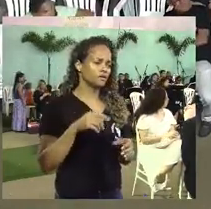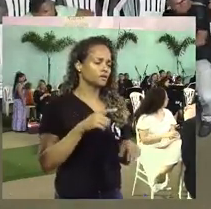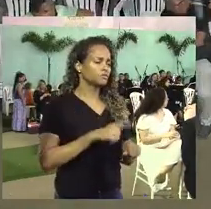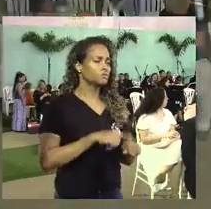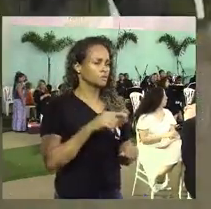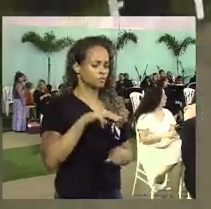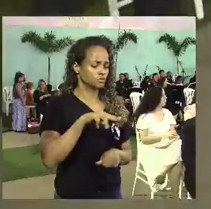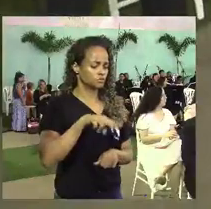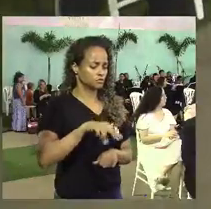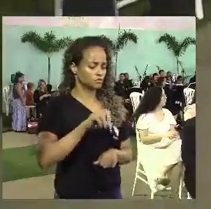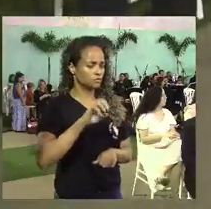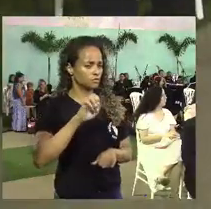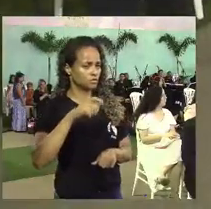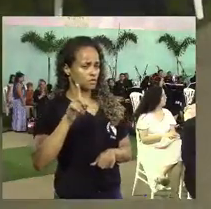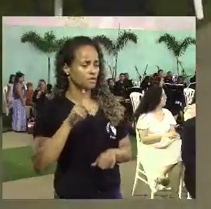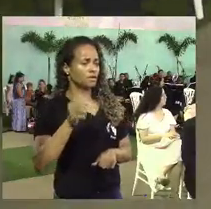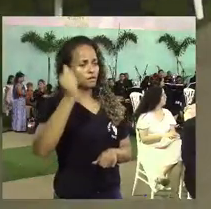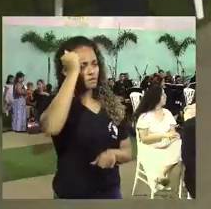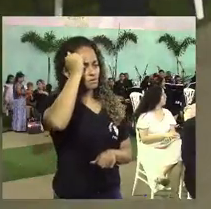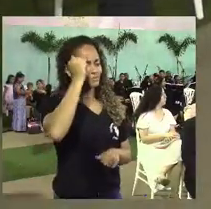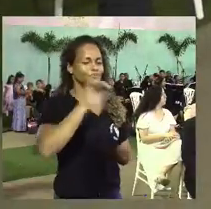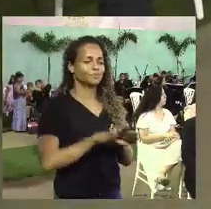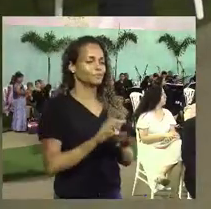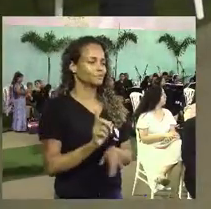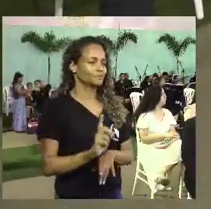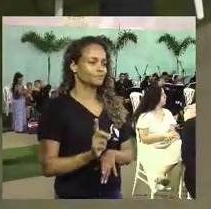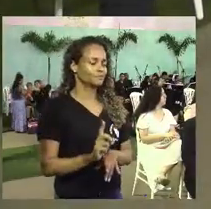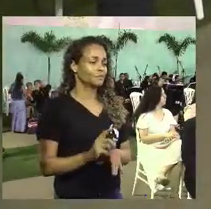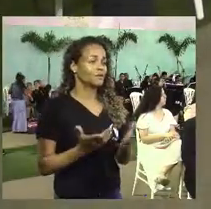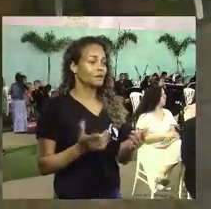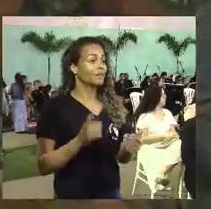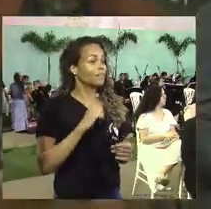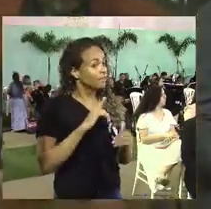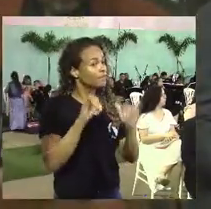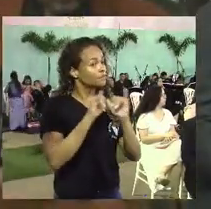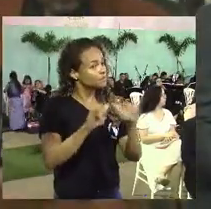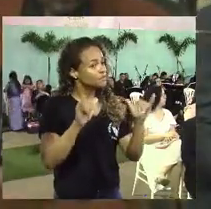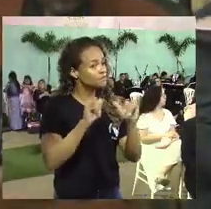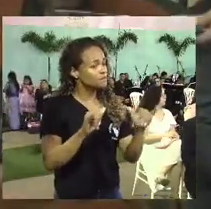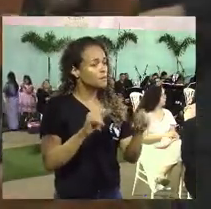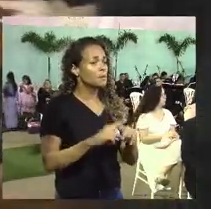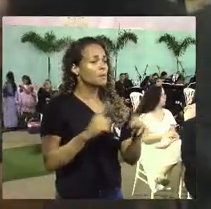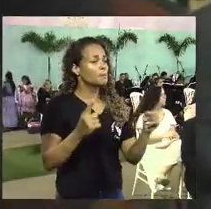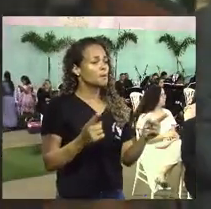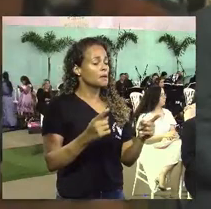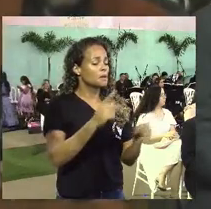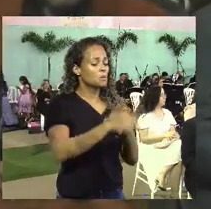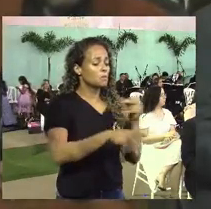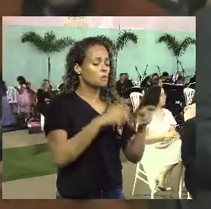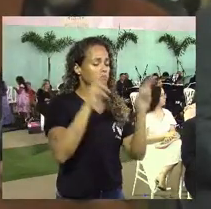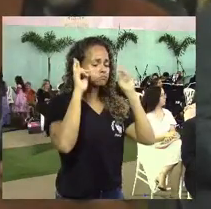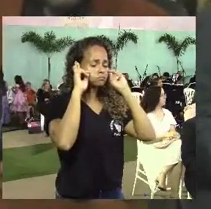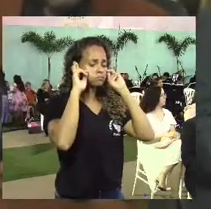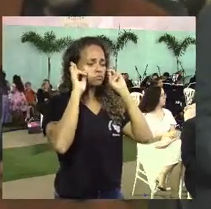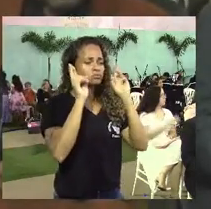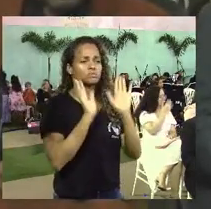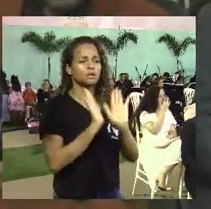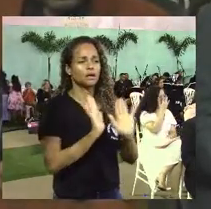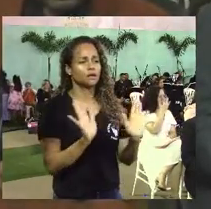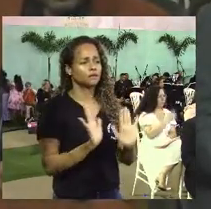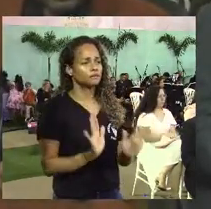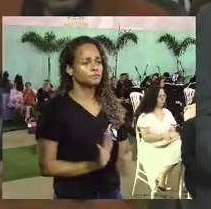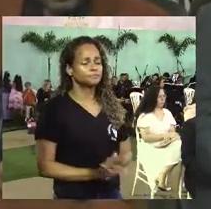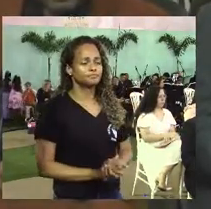o povo não se arrependeu mesmo tendo a mensagem o povo estava duro de coração